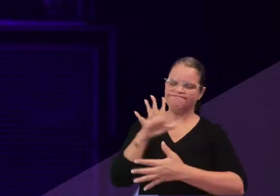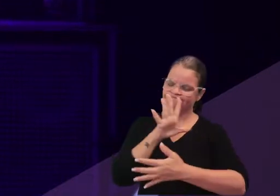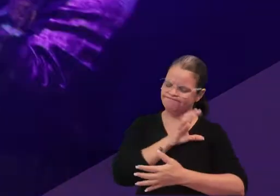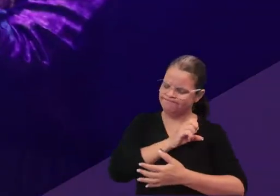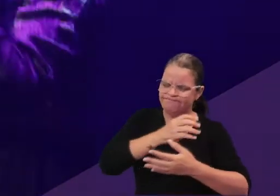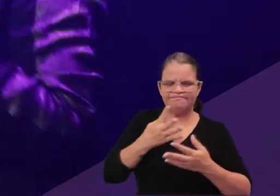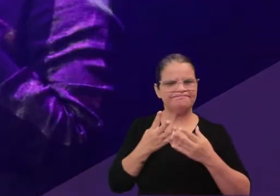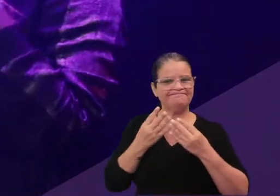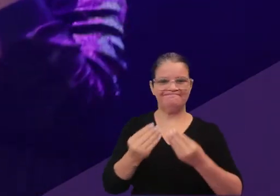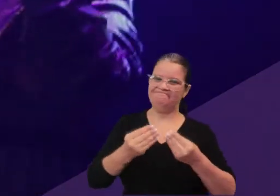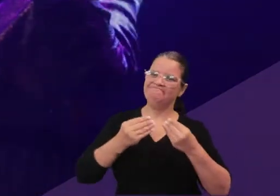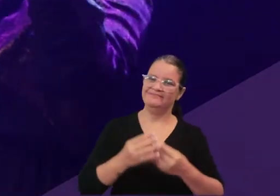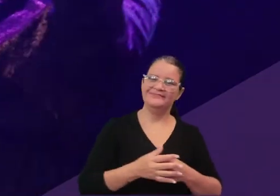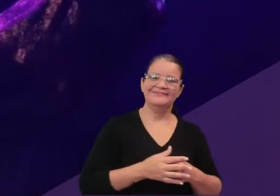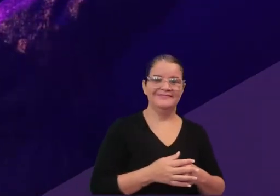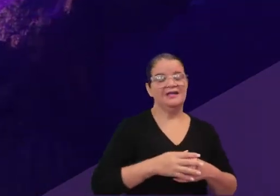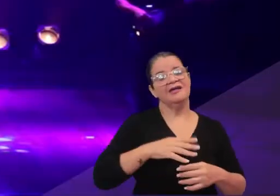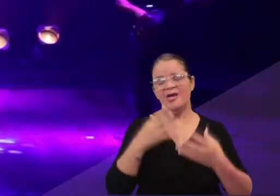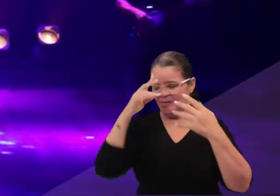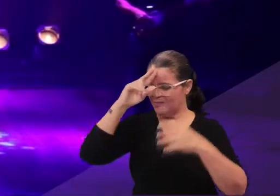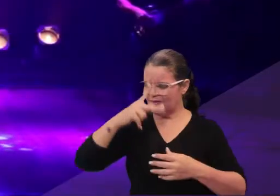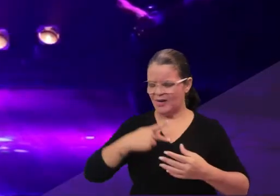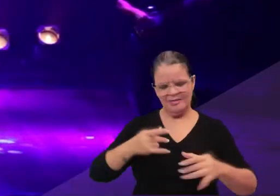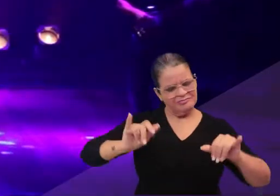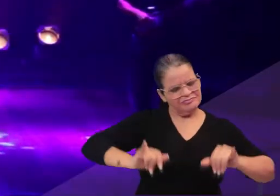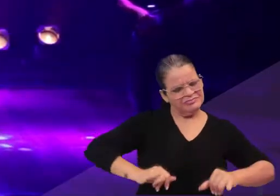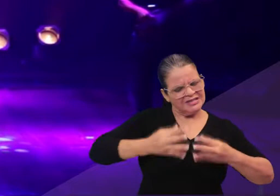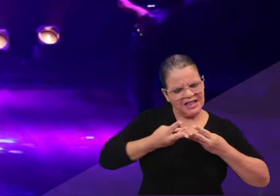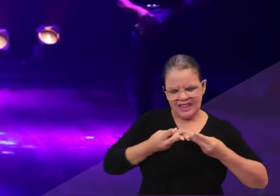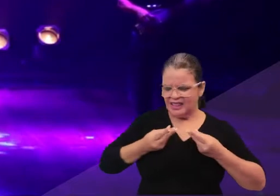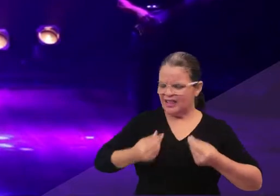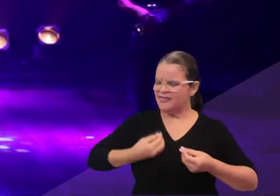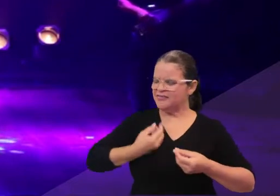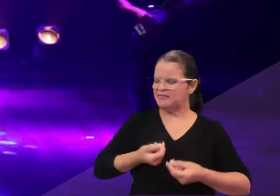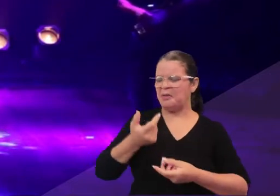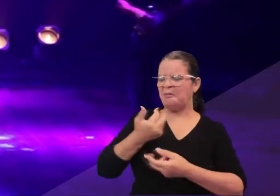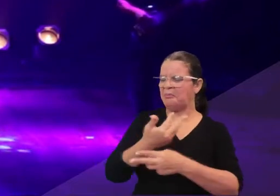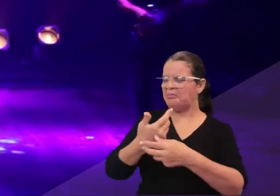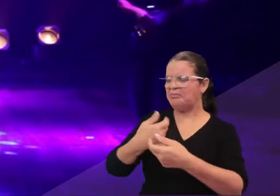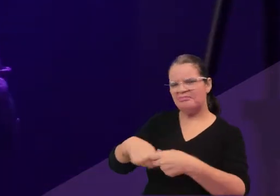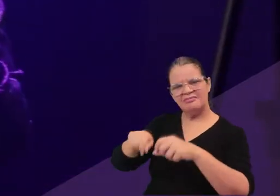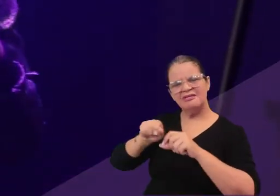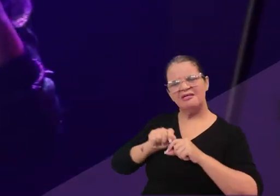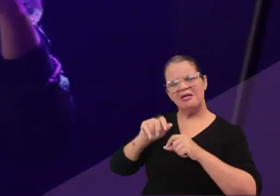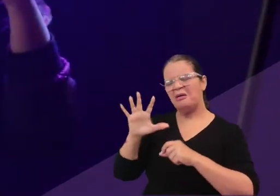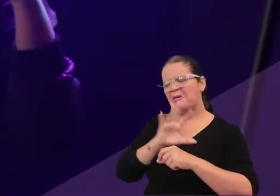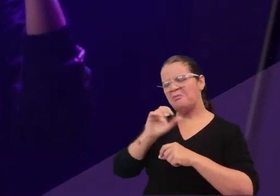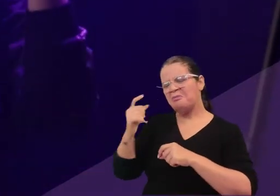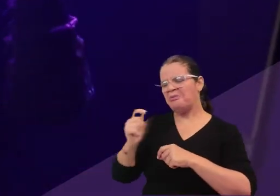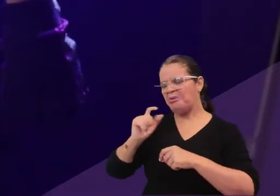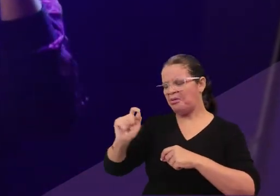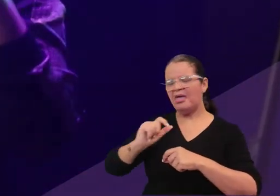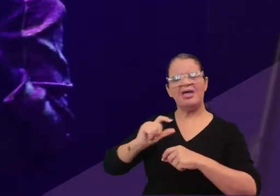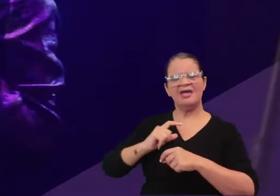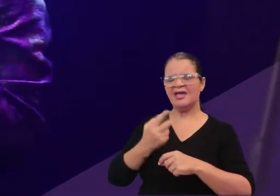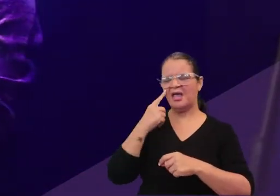admitir que eu fui longe demais. Me maltratei vivendo com esse pouco